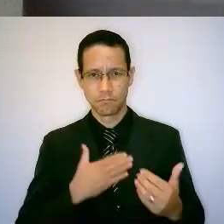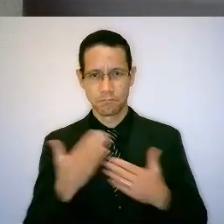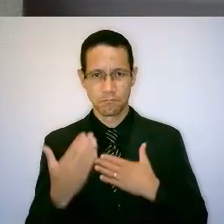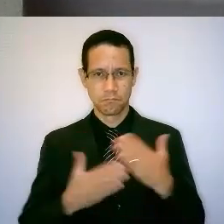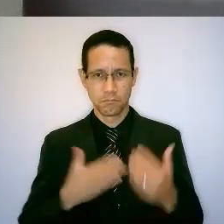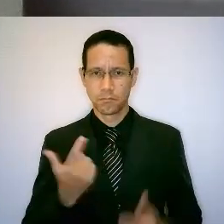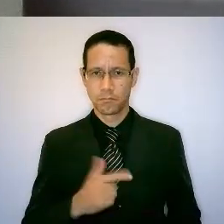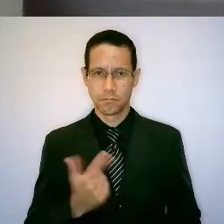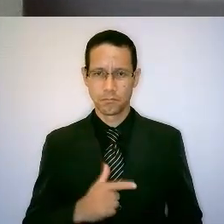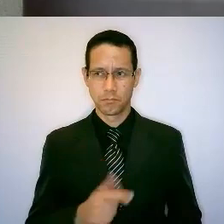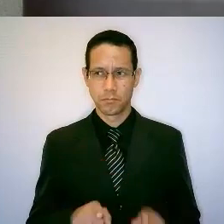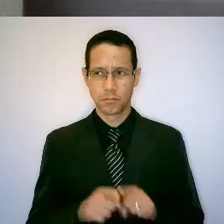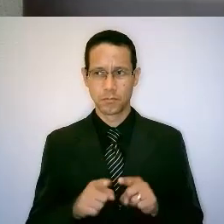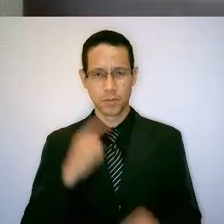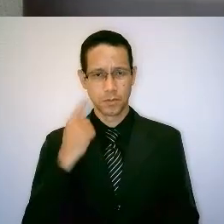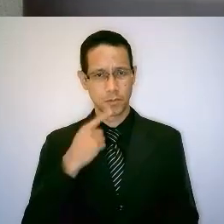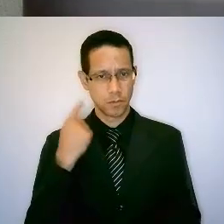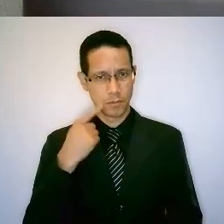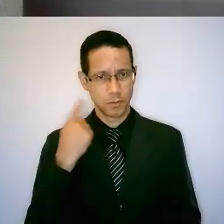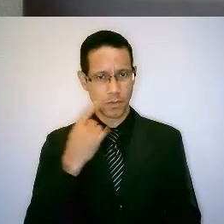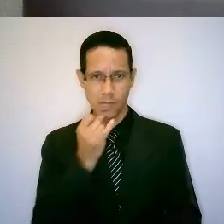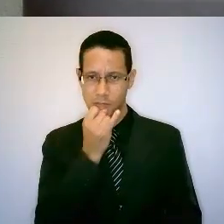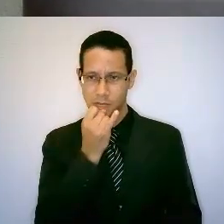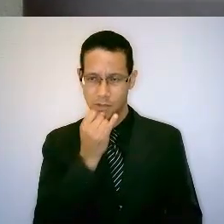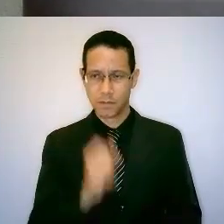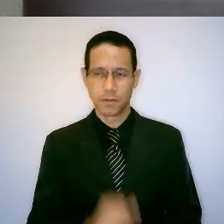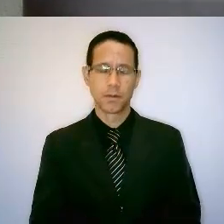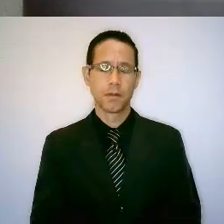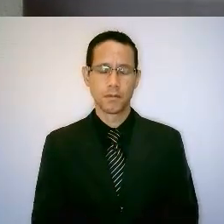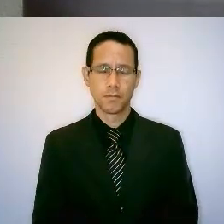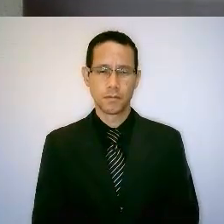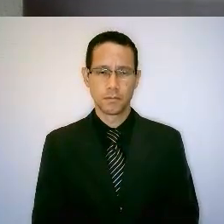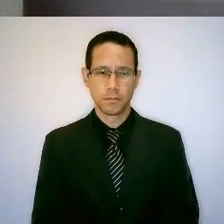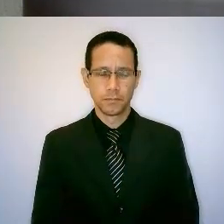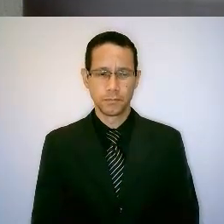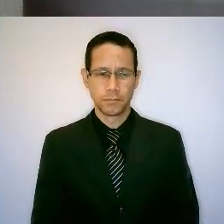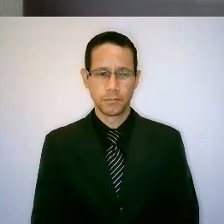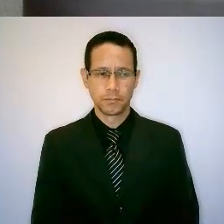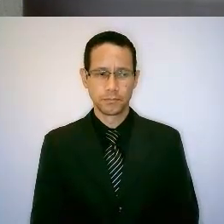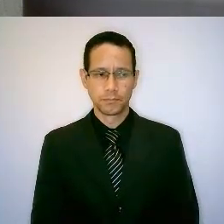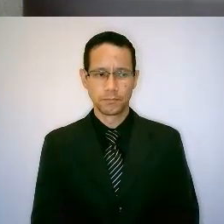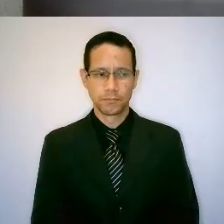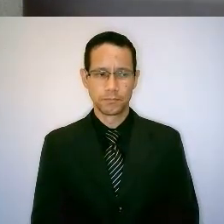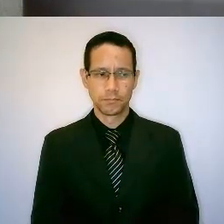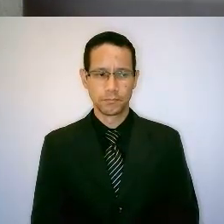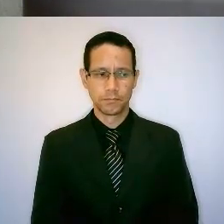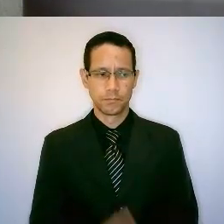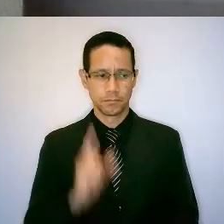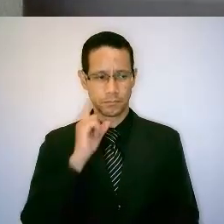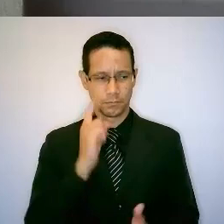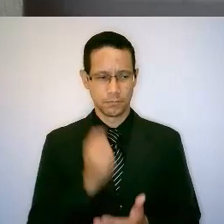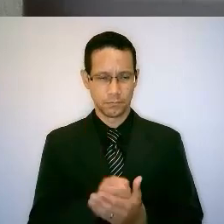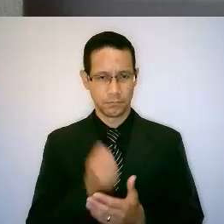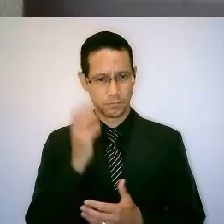os advogados o fato de que por exemplo decisões proferidas em caráter interlocutório